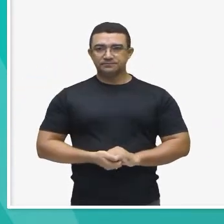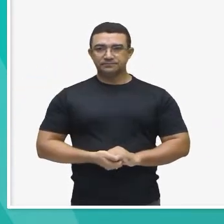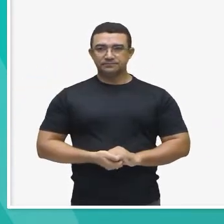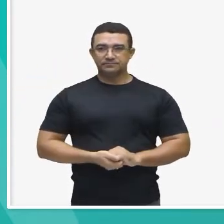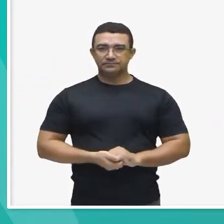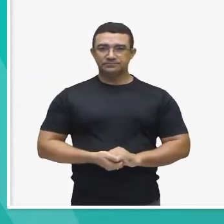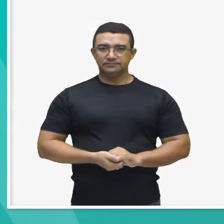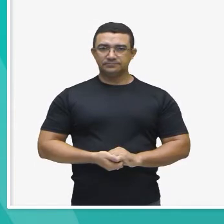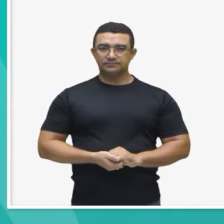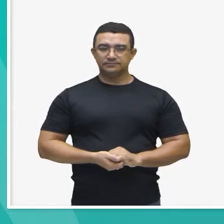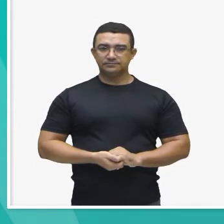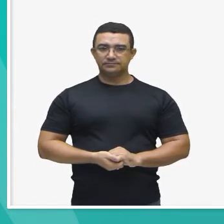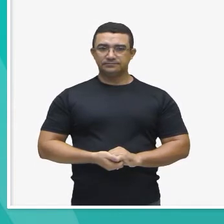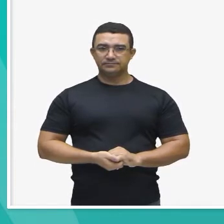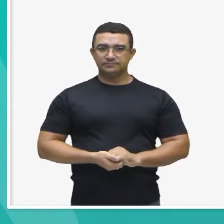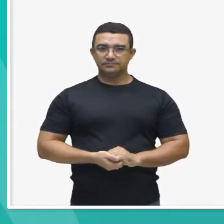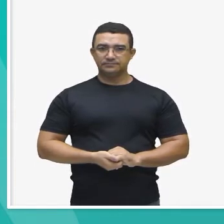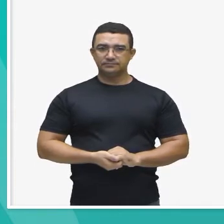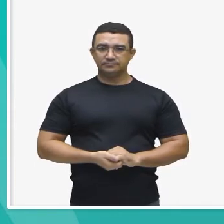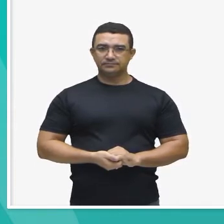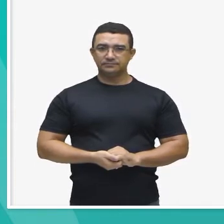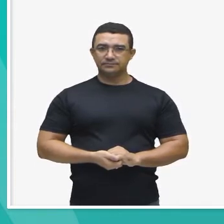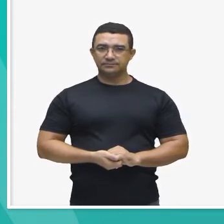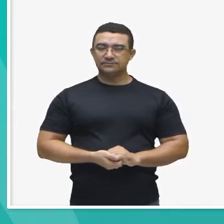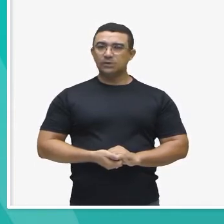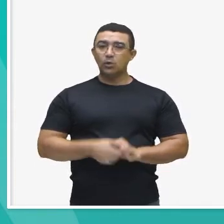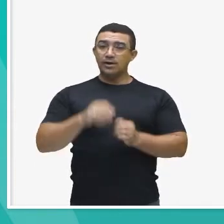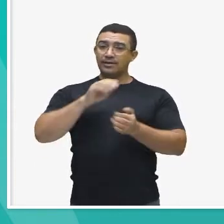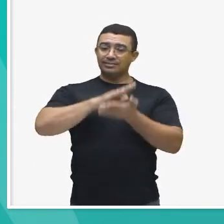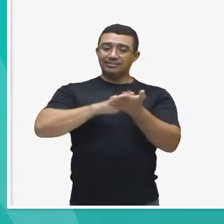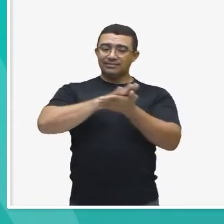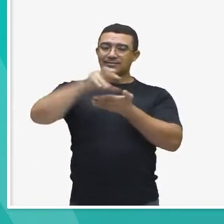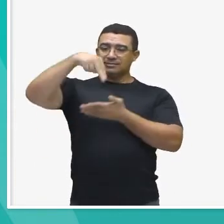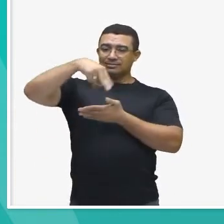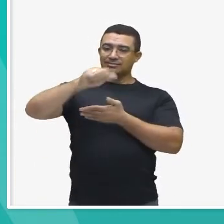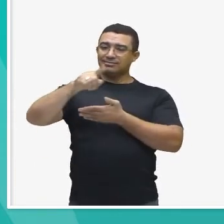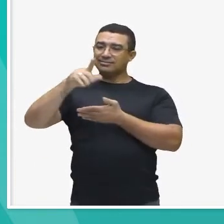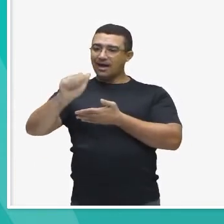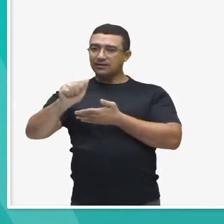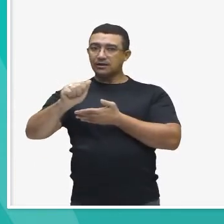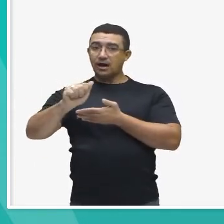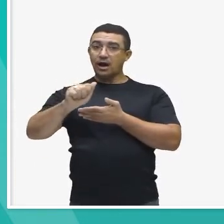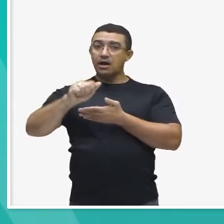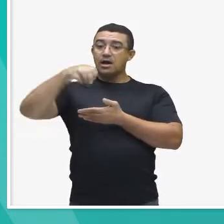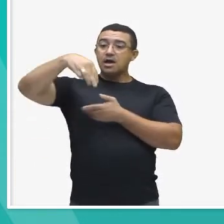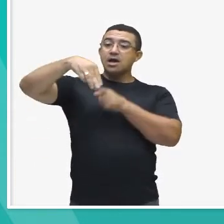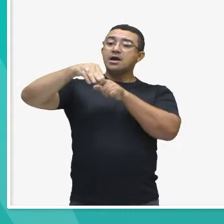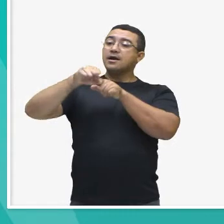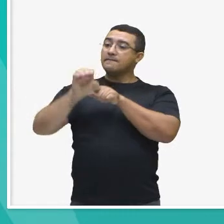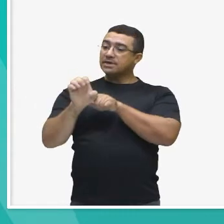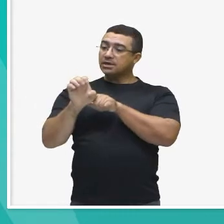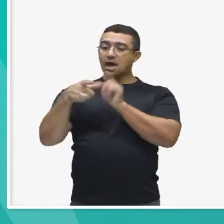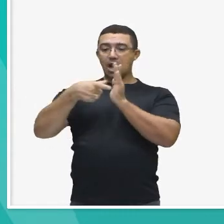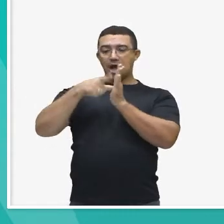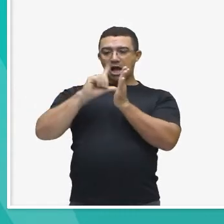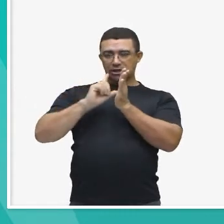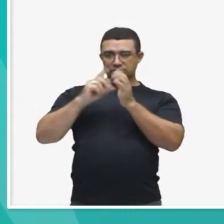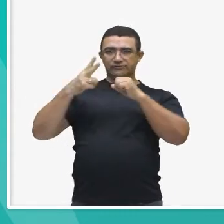que atrai o pronome para antes do verbo. Pronome é o me, não é? Pronome